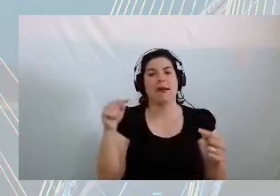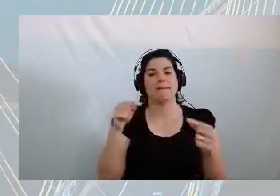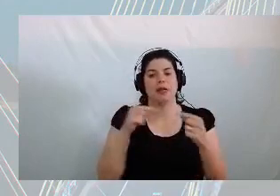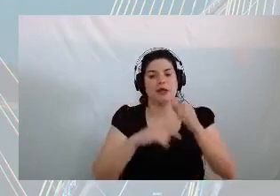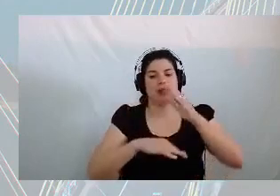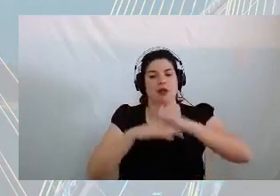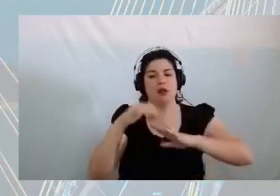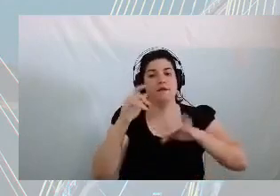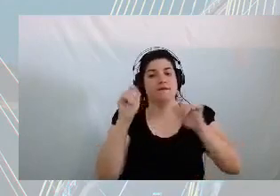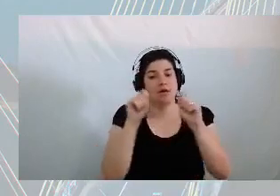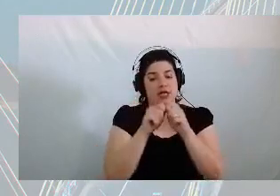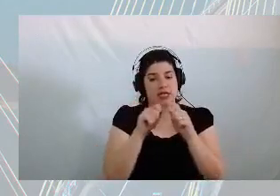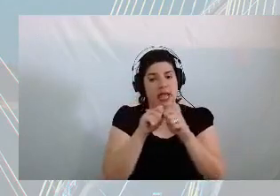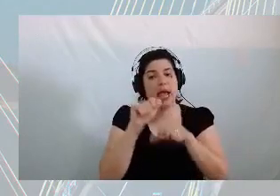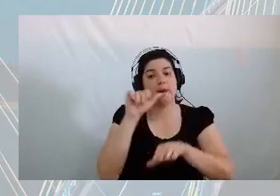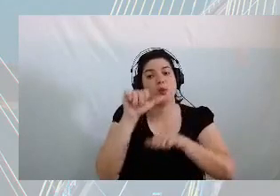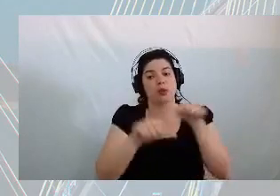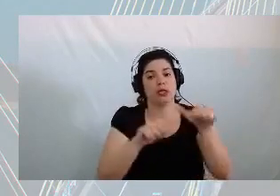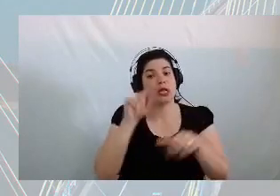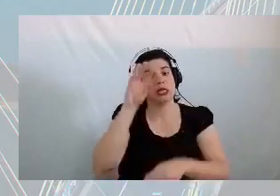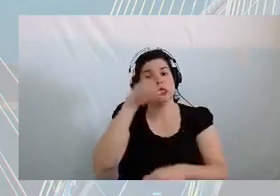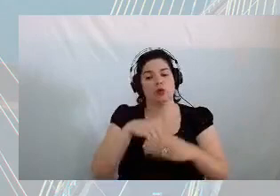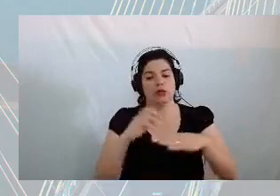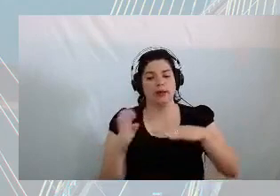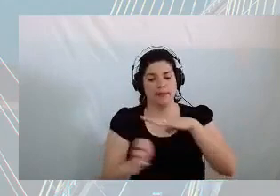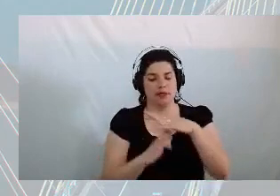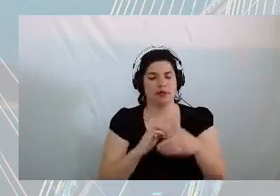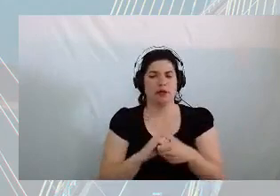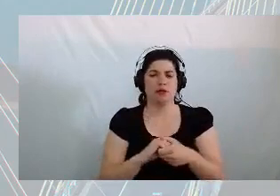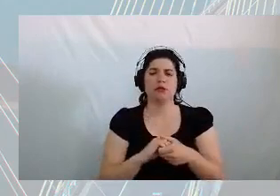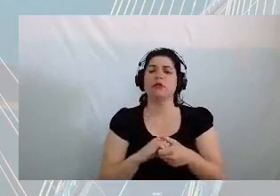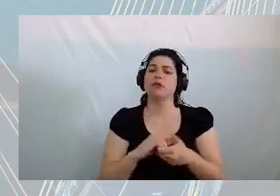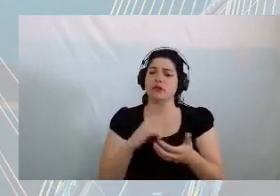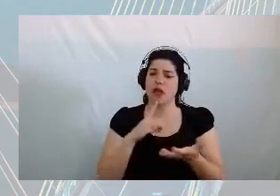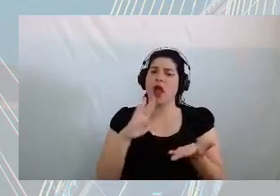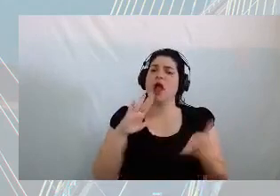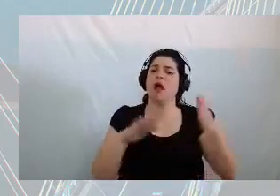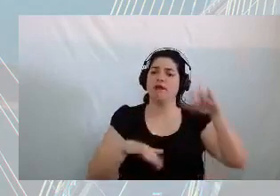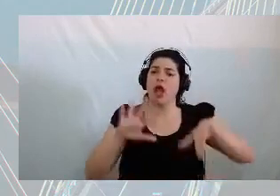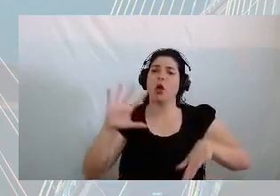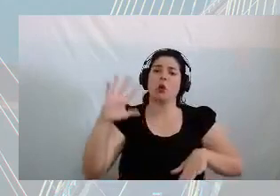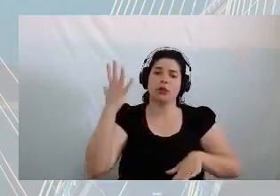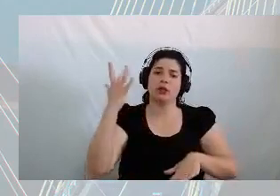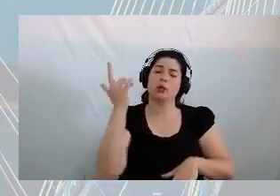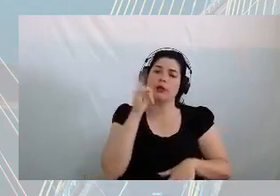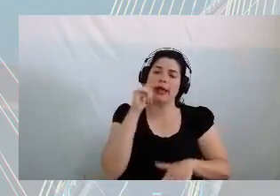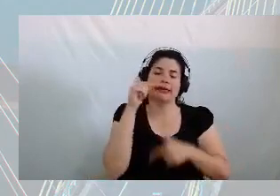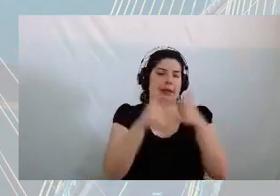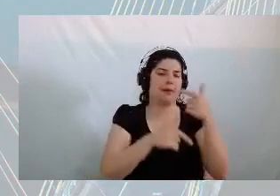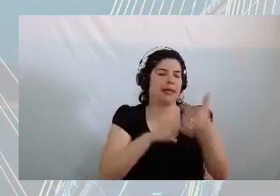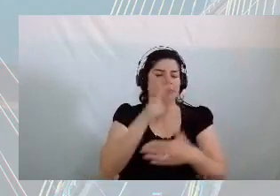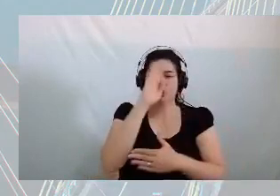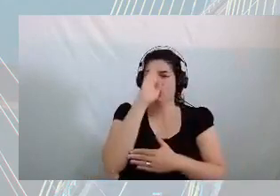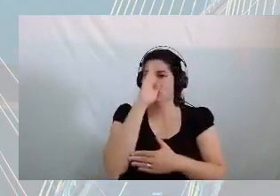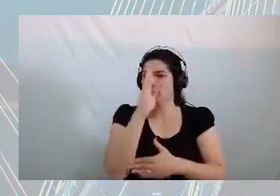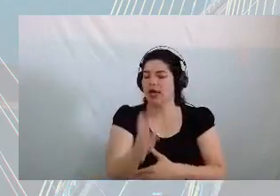dessa mudança para a organização. A gente tem e vai trazer cases em que a gente conseguiu trabalhar ponta a ponta, tá? Mas esse é um ponto interessante que a gente quis